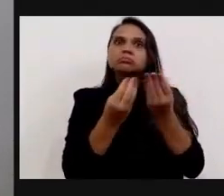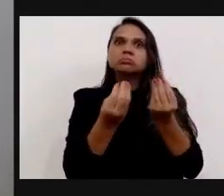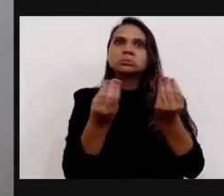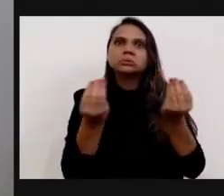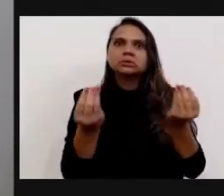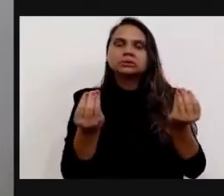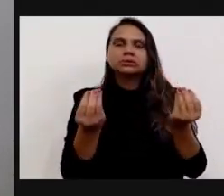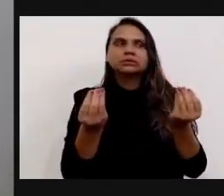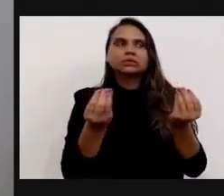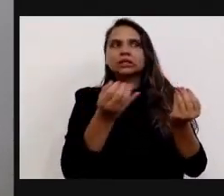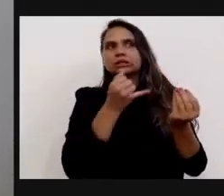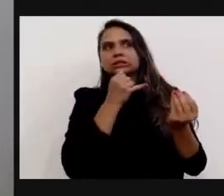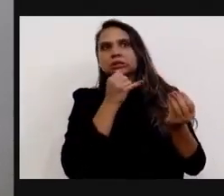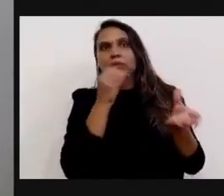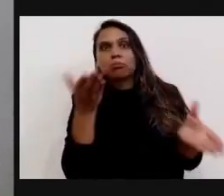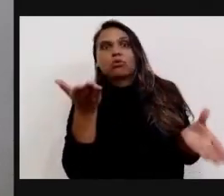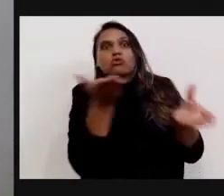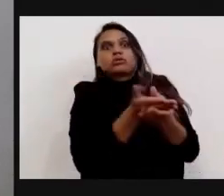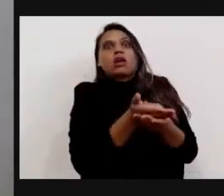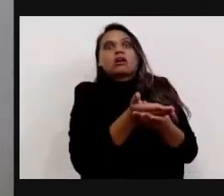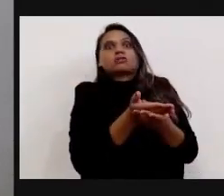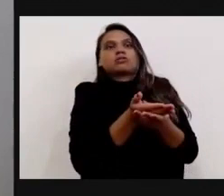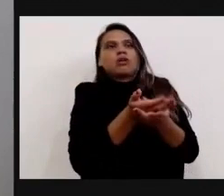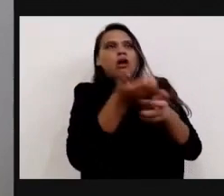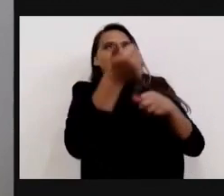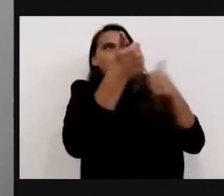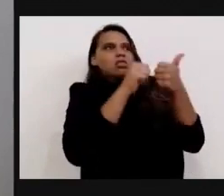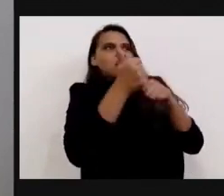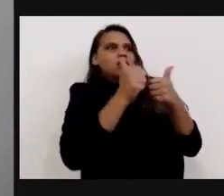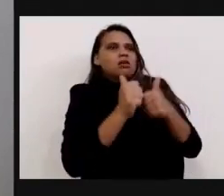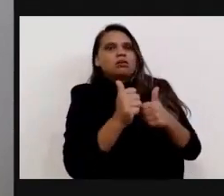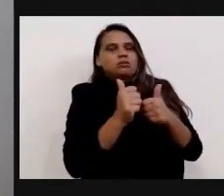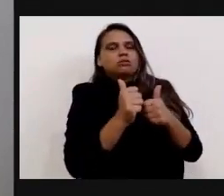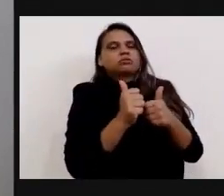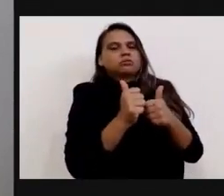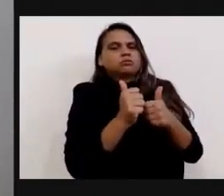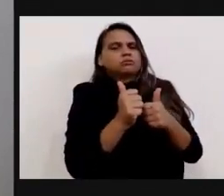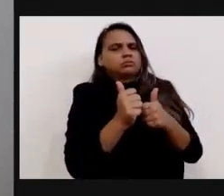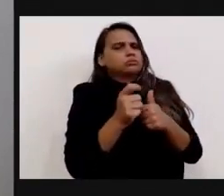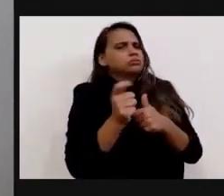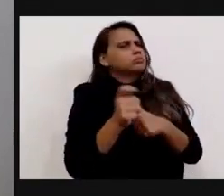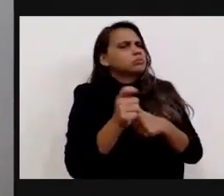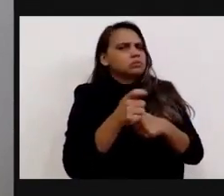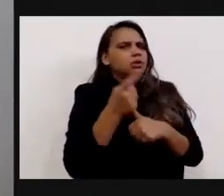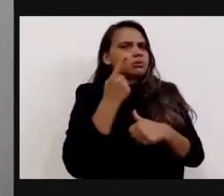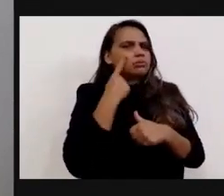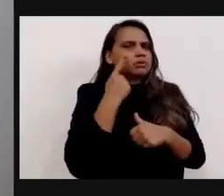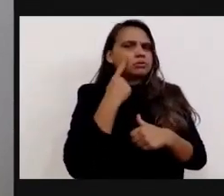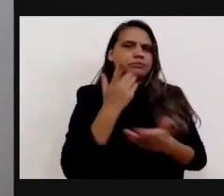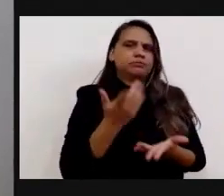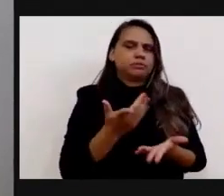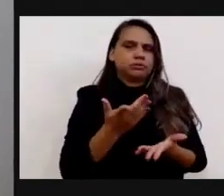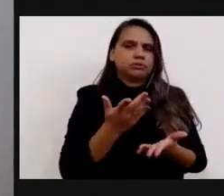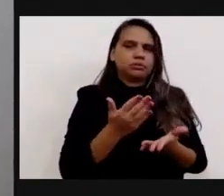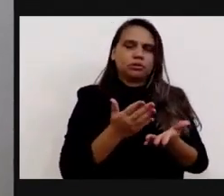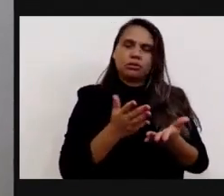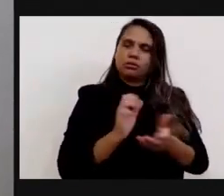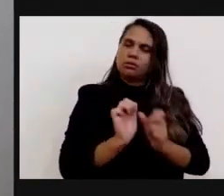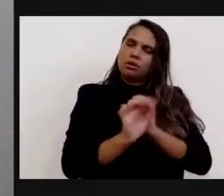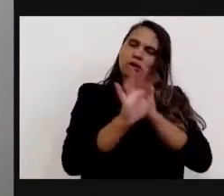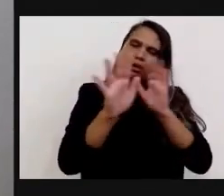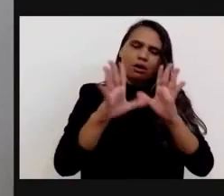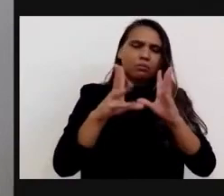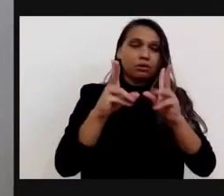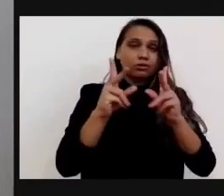uma coisa assim número de processo que a pessoa Analisa é muito fácil de medir a gente tá com esse desafio de criar métrica para